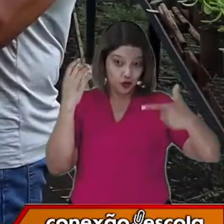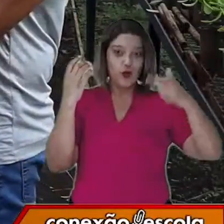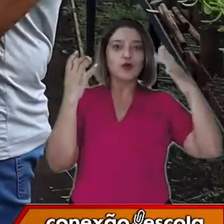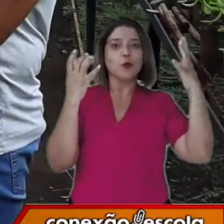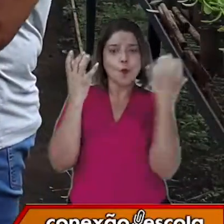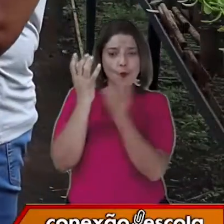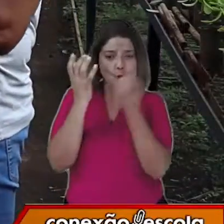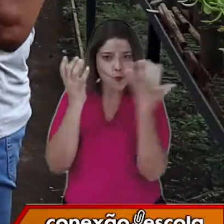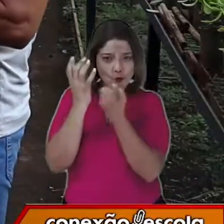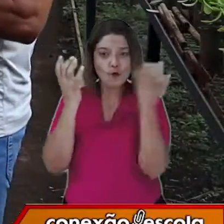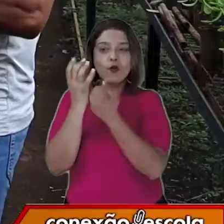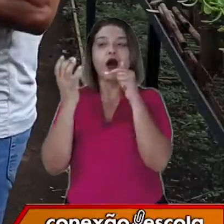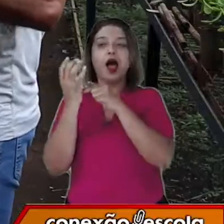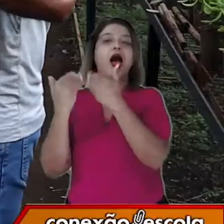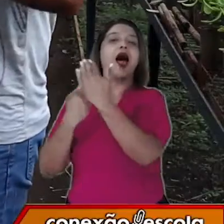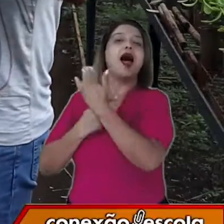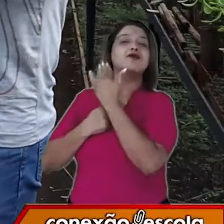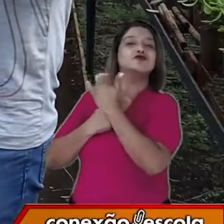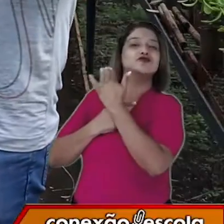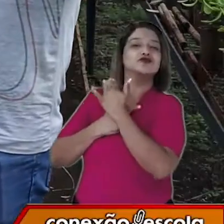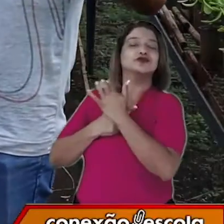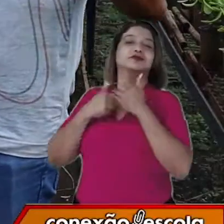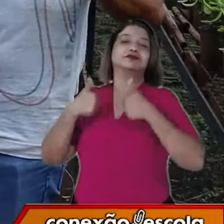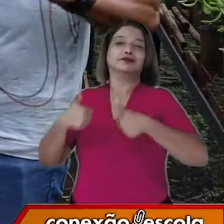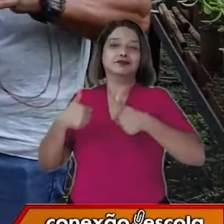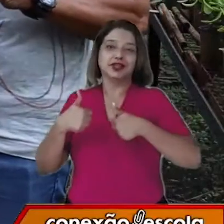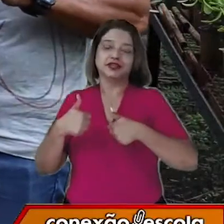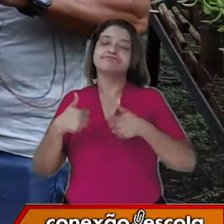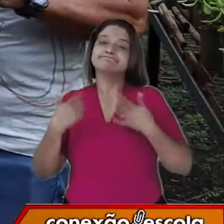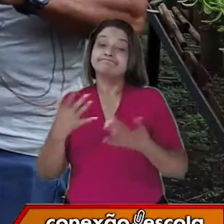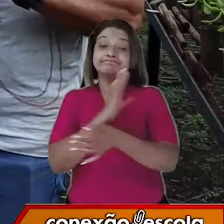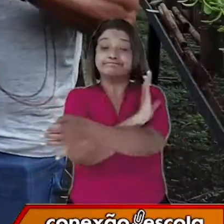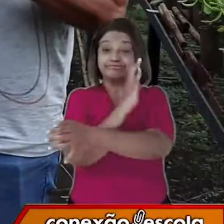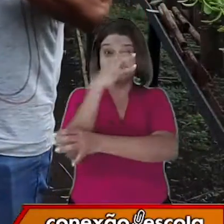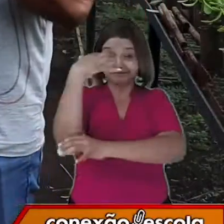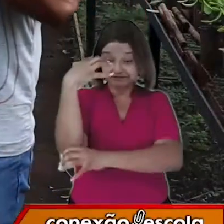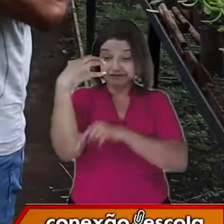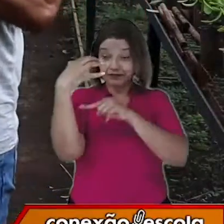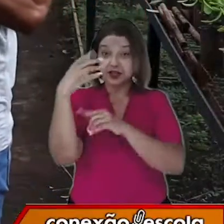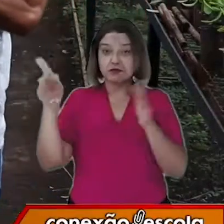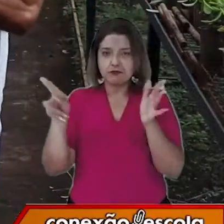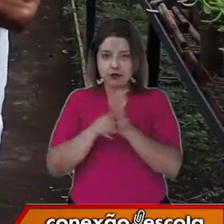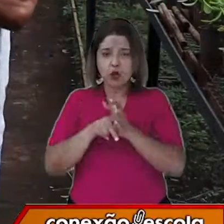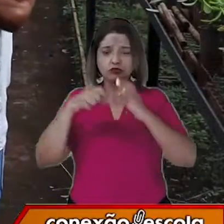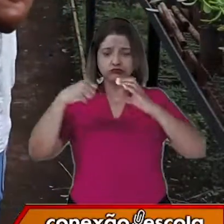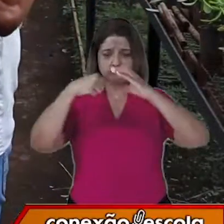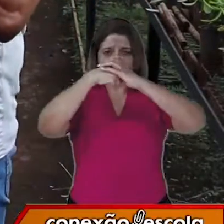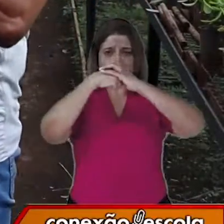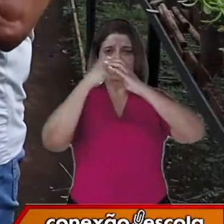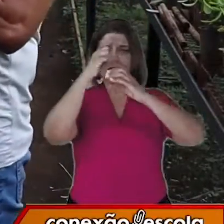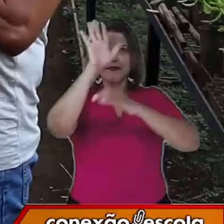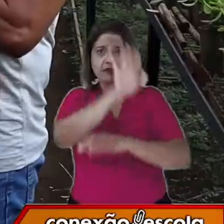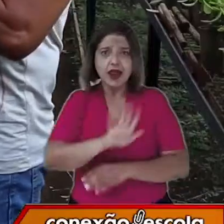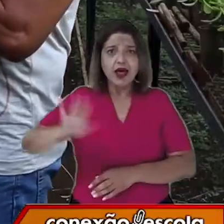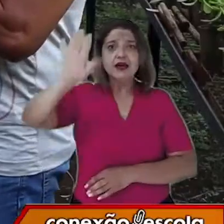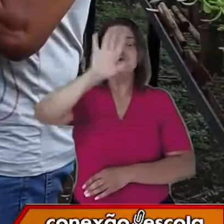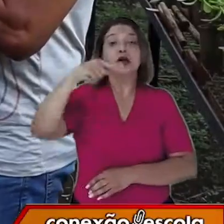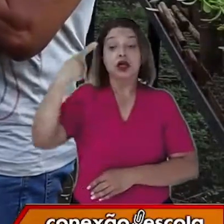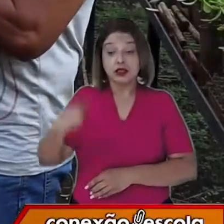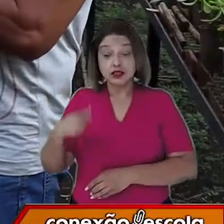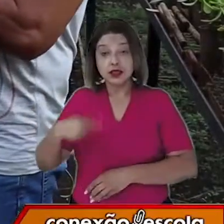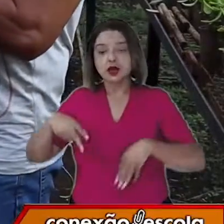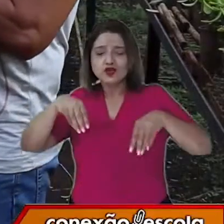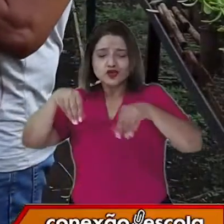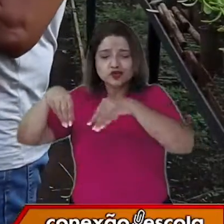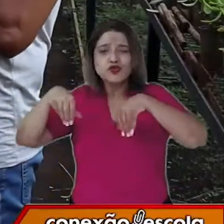cerrado, né, por ser um bioma localizado no centro do Brasil, em que nós temos solos, que são solos muito pobres,